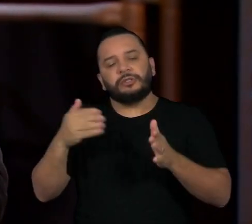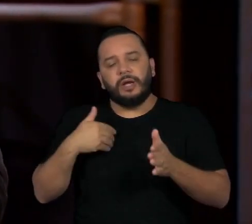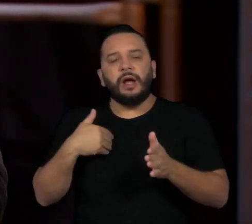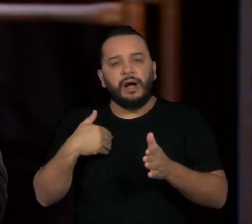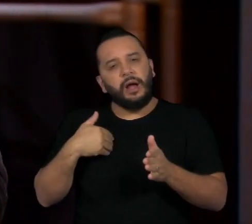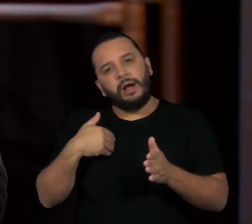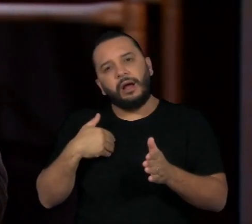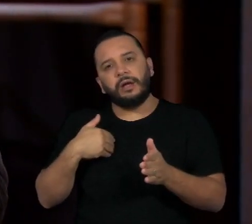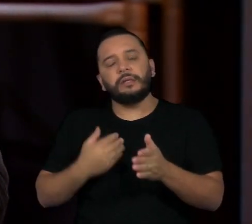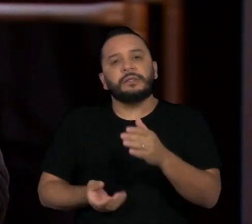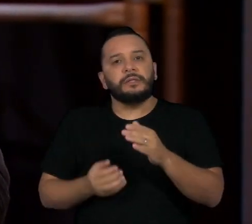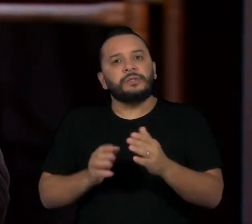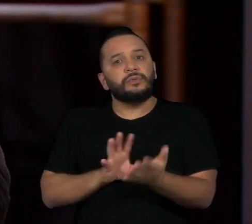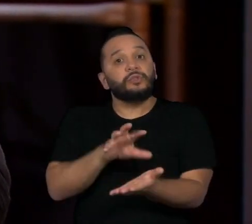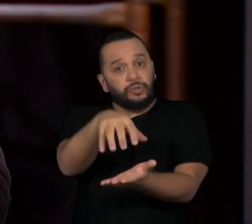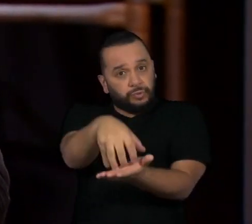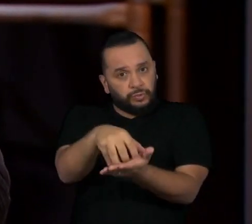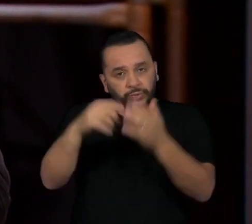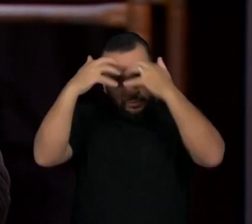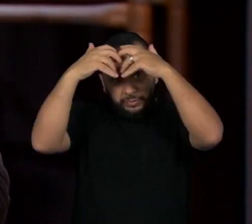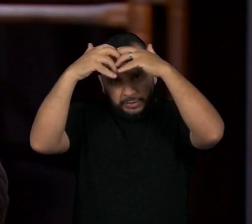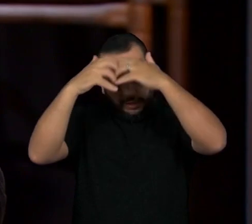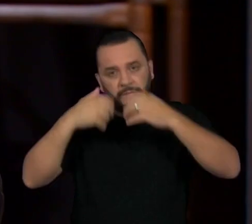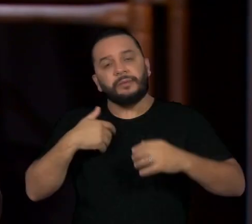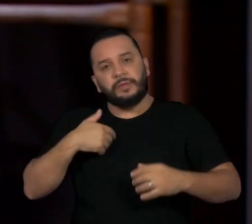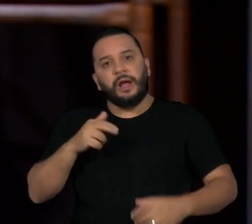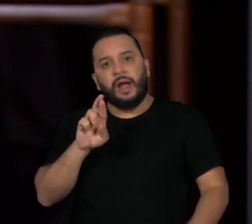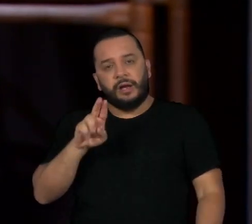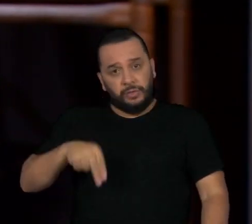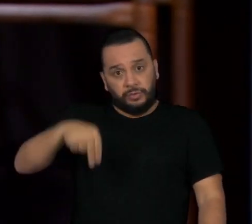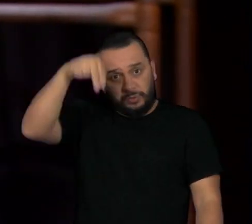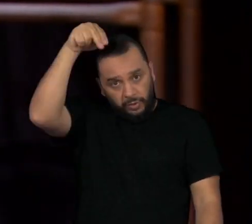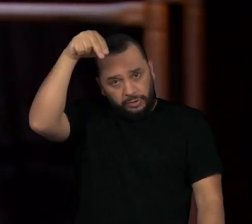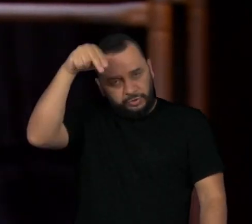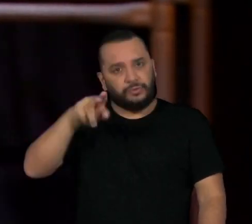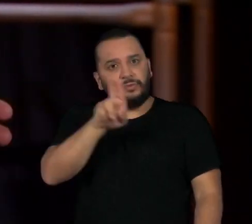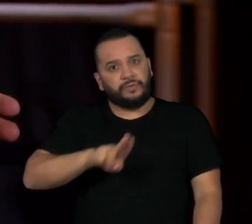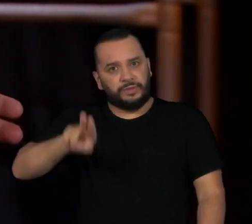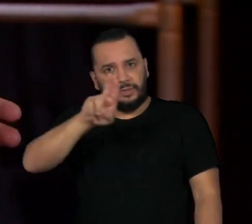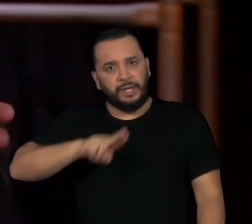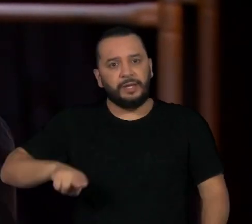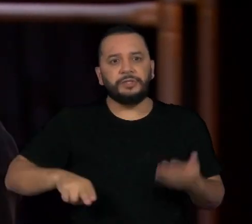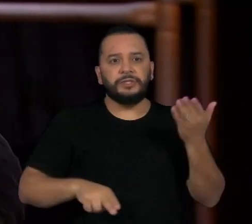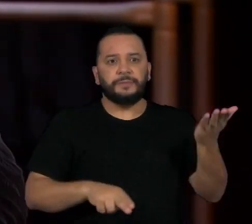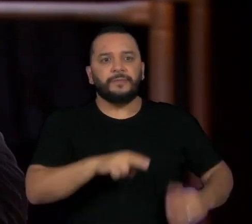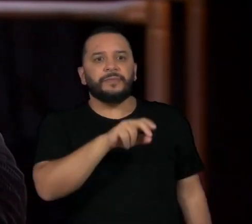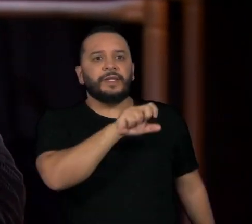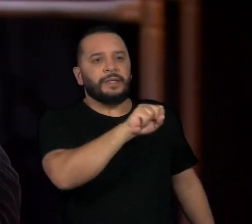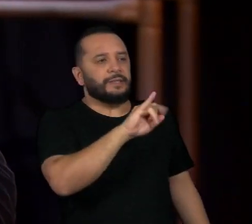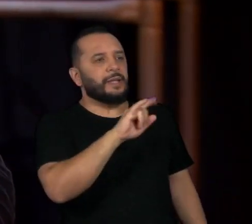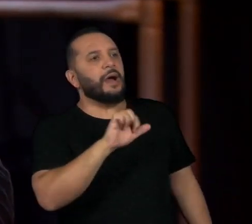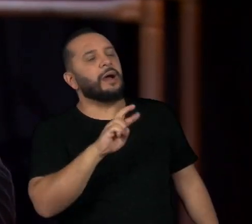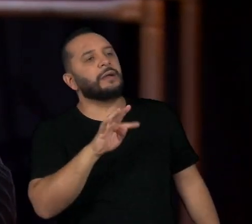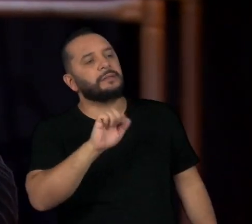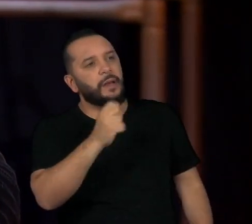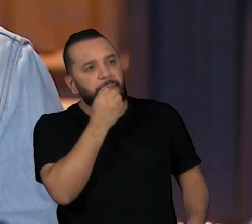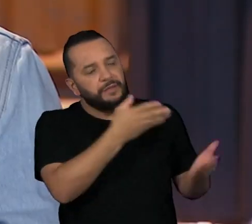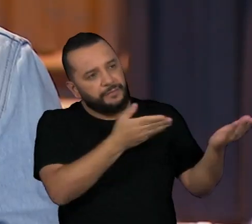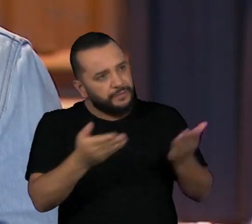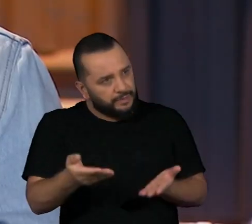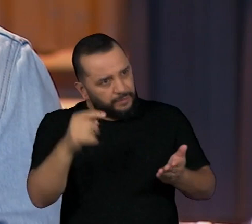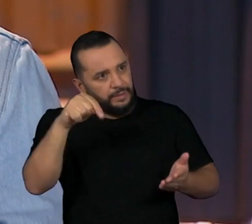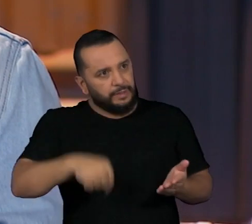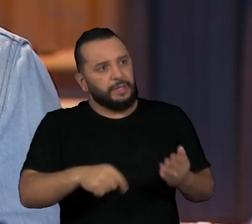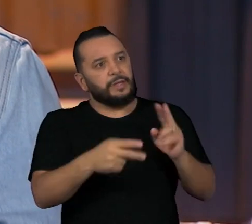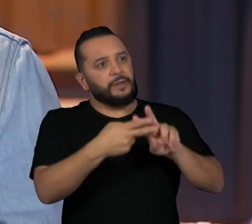em neurociência e capoeira. Siddhartha Ribeiro, bem-vindo pela segunda vez ao programa. Obrigado,